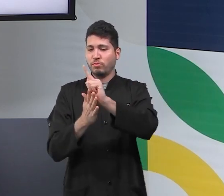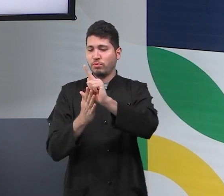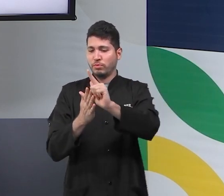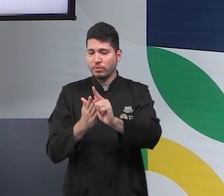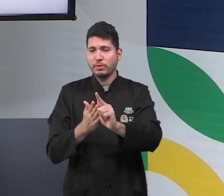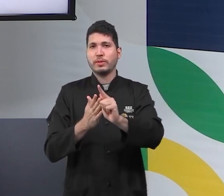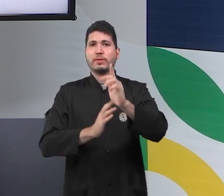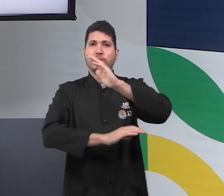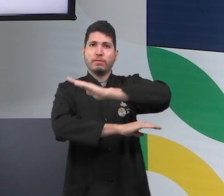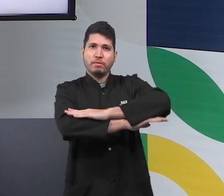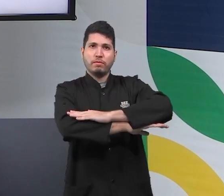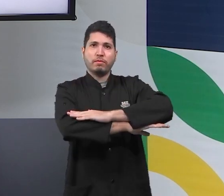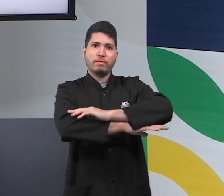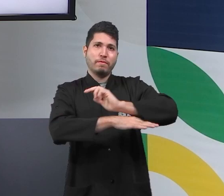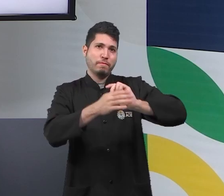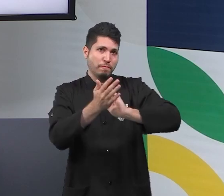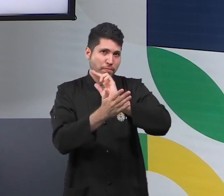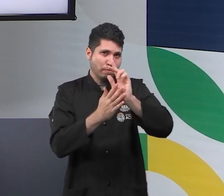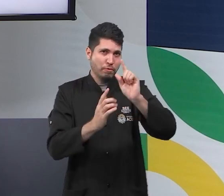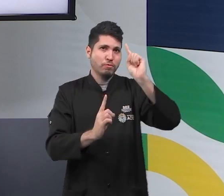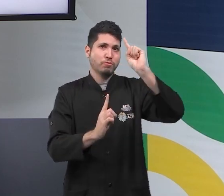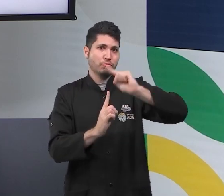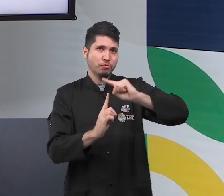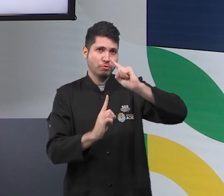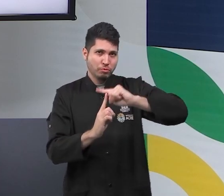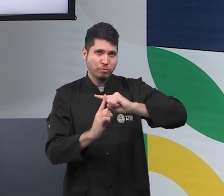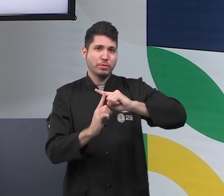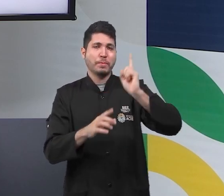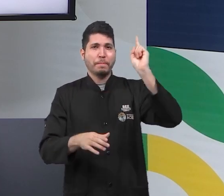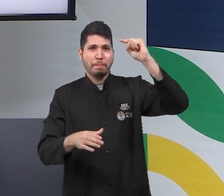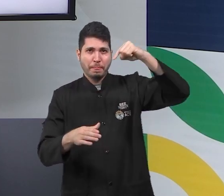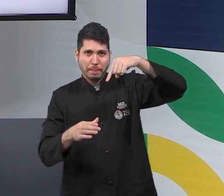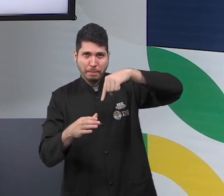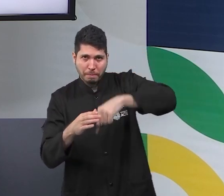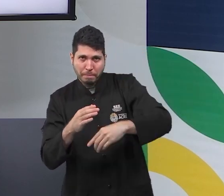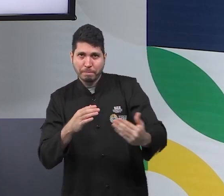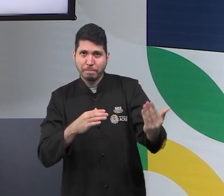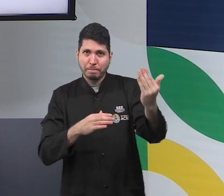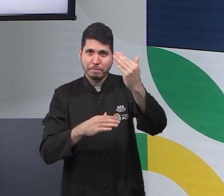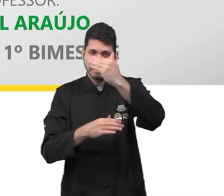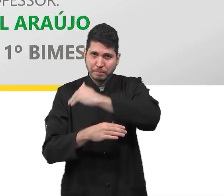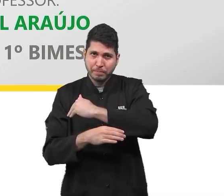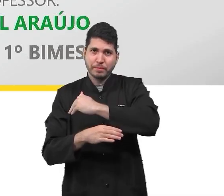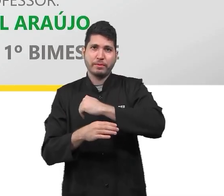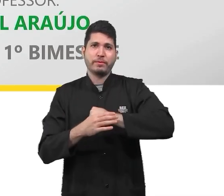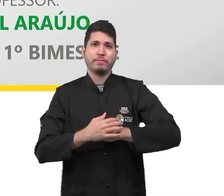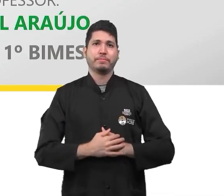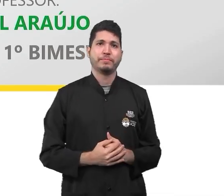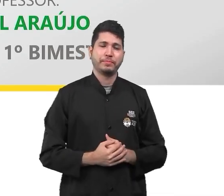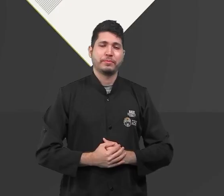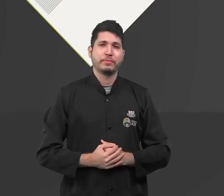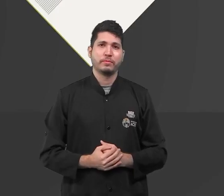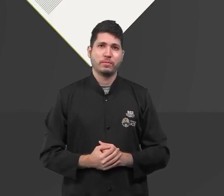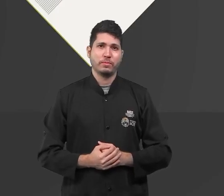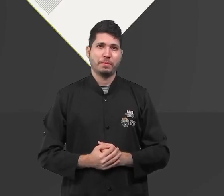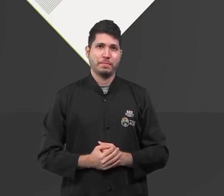várias maneiras. Em la clase de hoje, vamos aprofundar. Slide na tela, vamos lá.